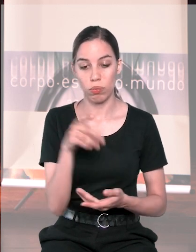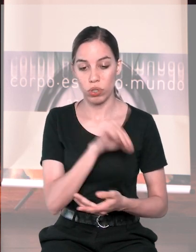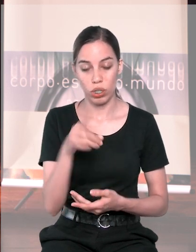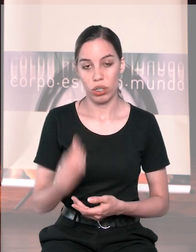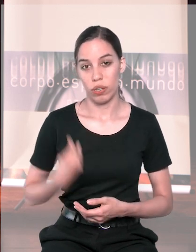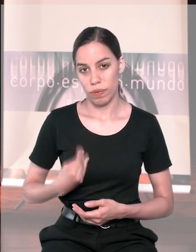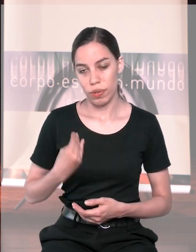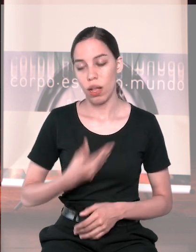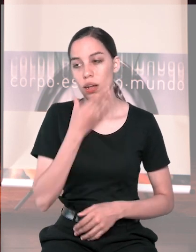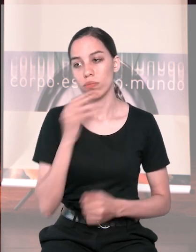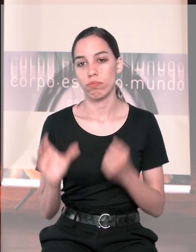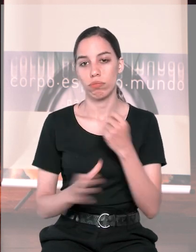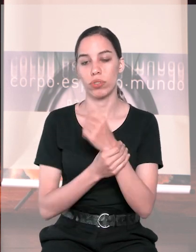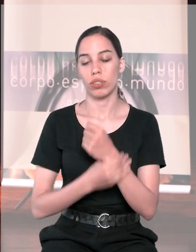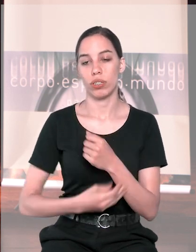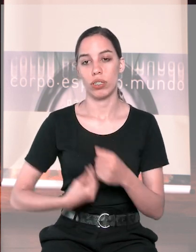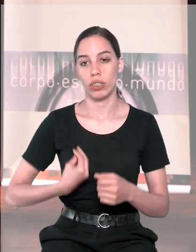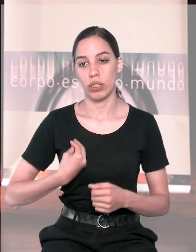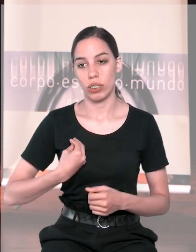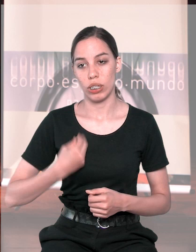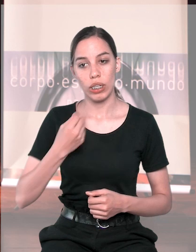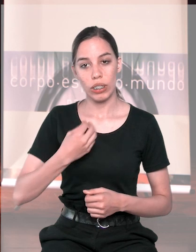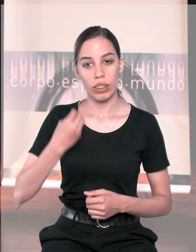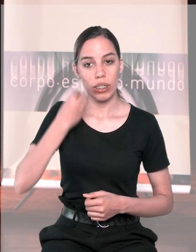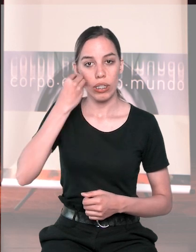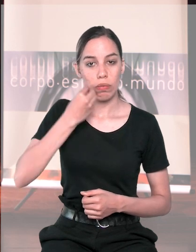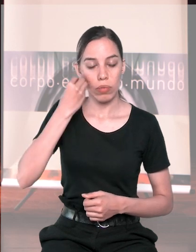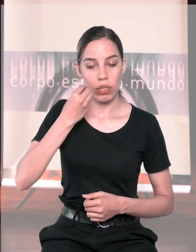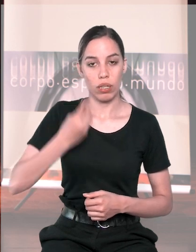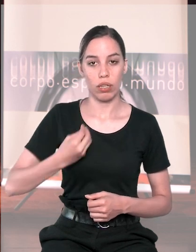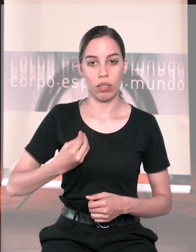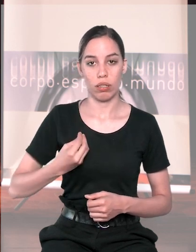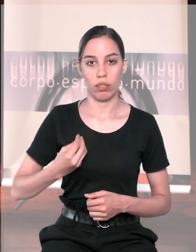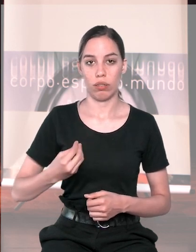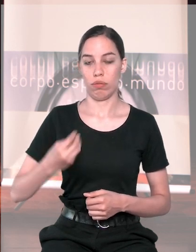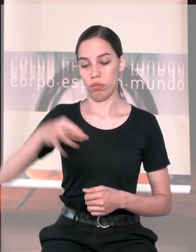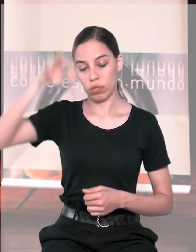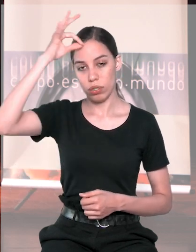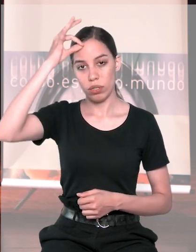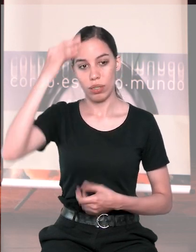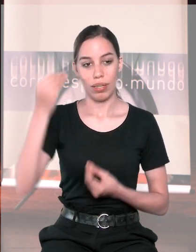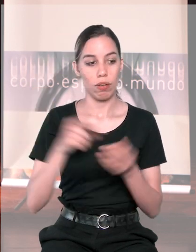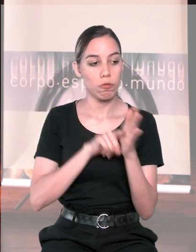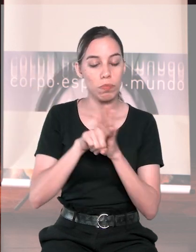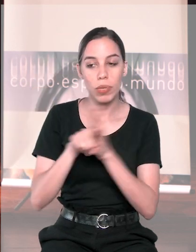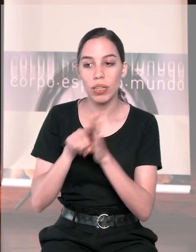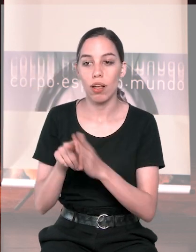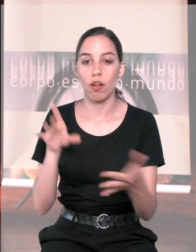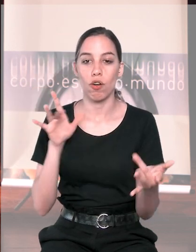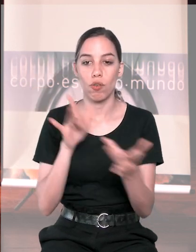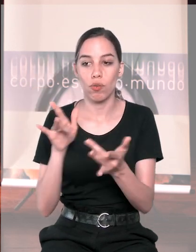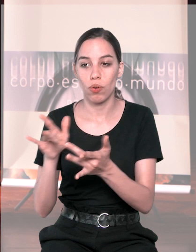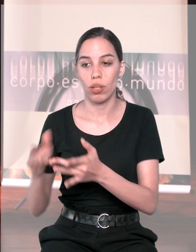Drummond, Valéry defendia essa experiência do espírito como um exercício, como um pesquisar de indícios no